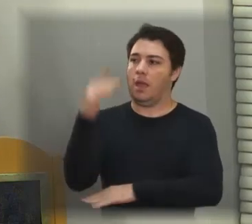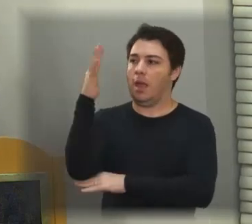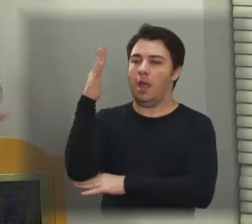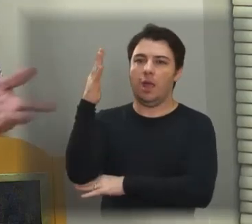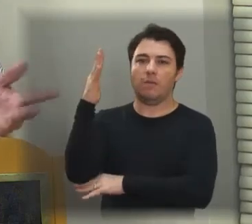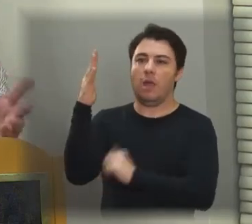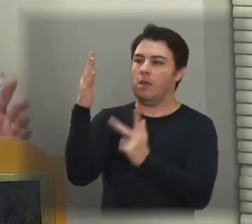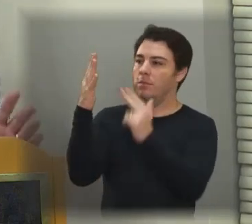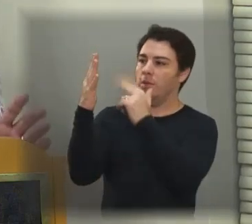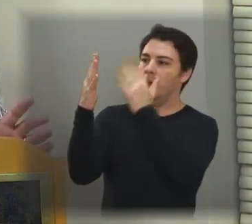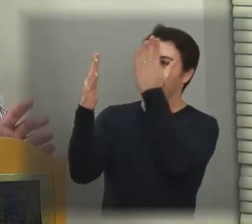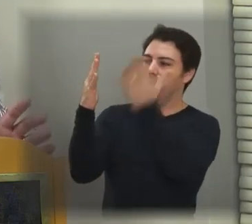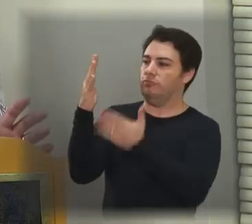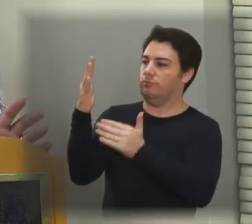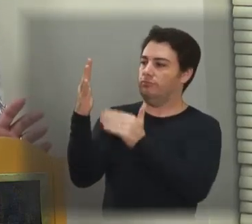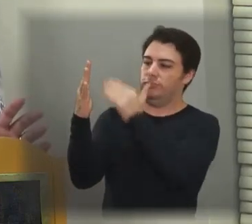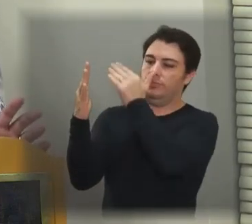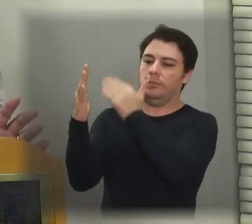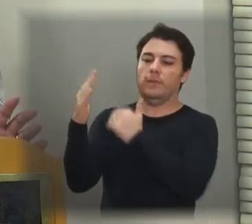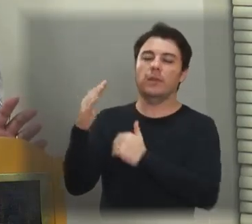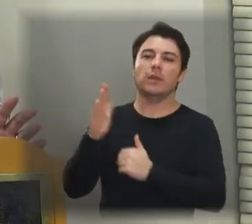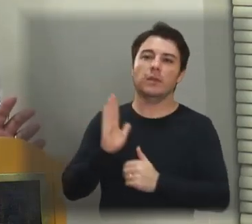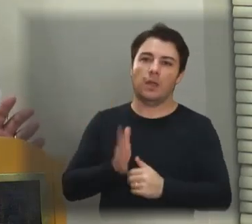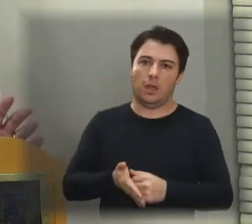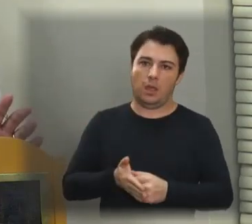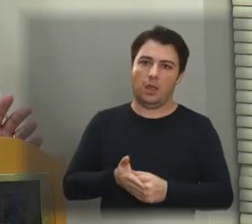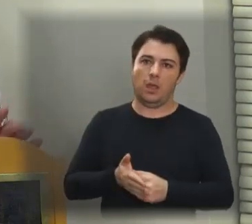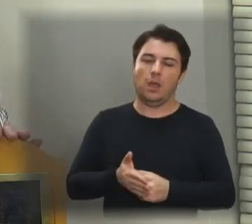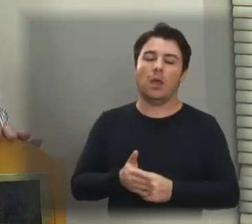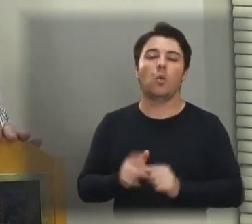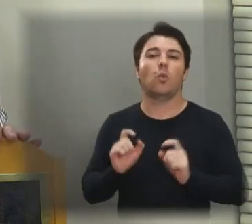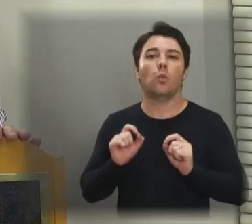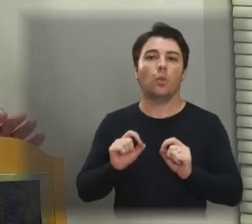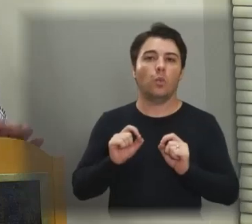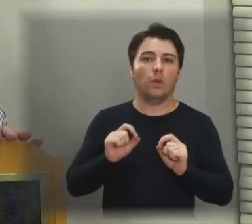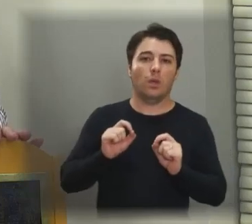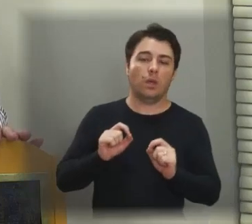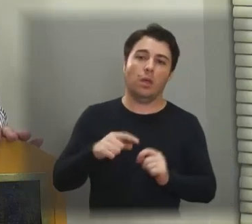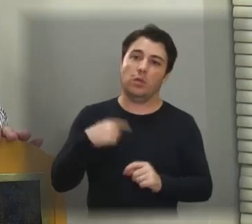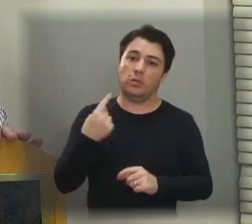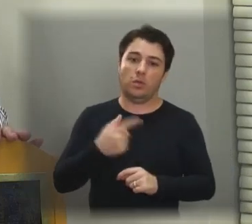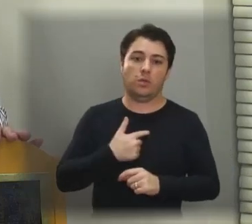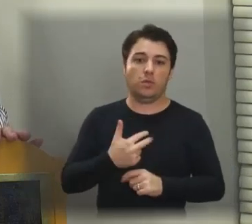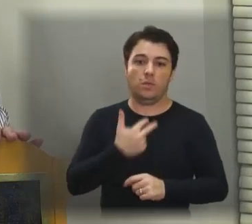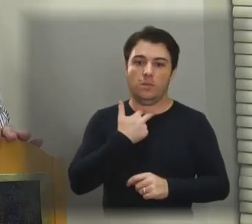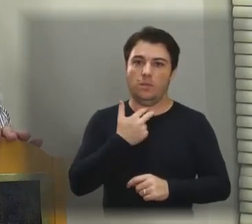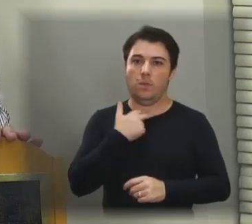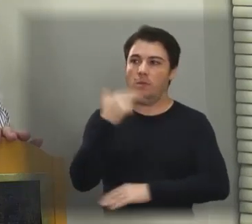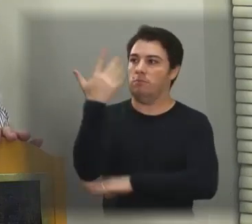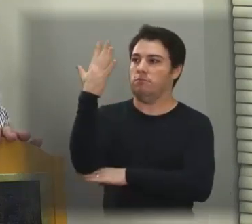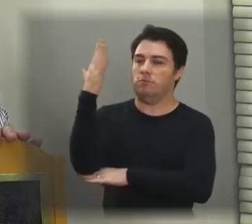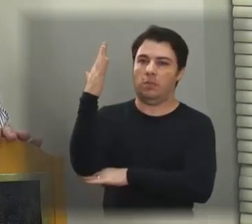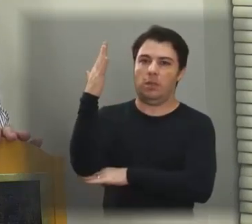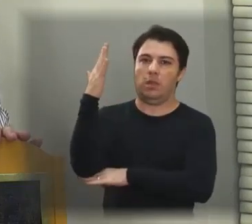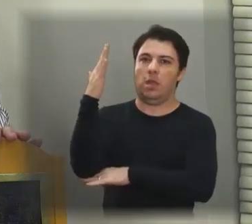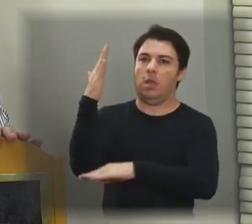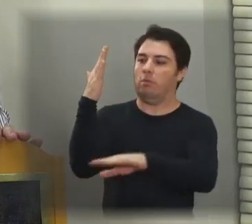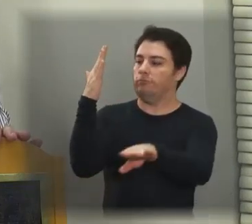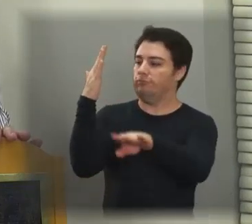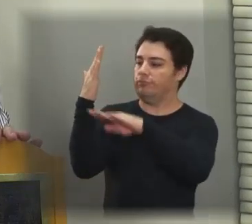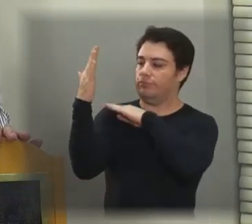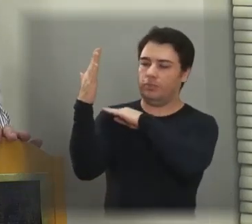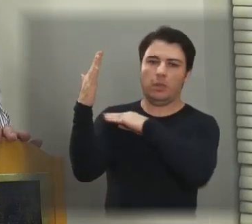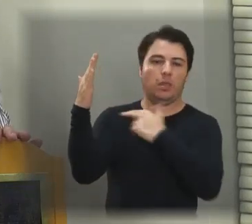ver visando o livramento eu já tenho comentei é o que a companhia faz é o livramento a gente não pode fazer aquela poda tô né